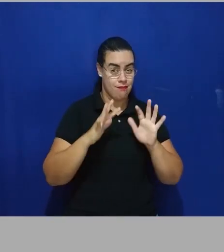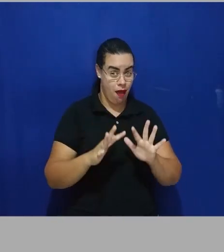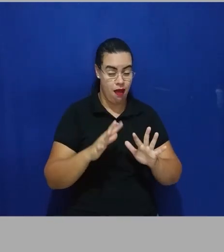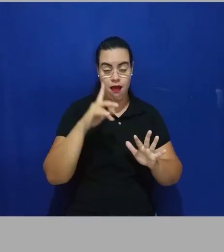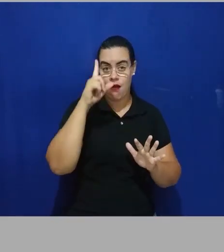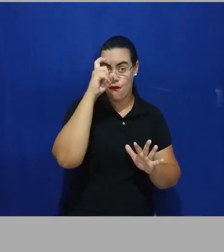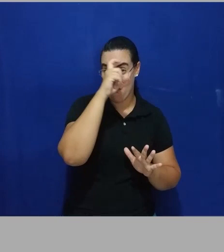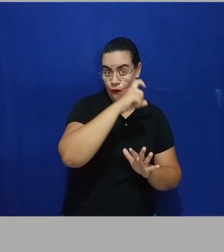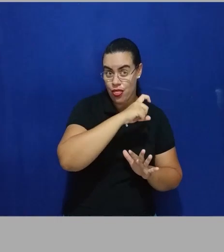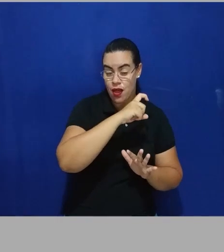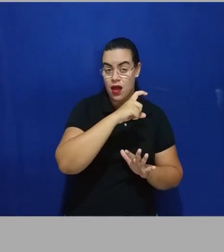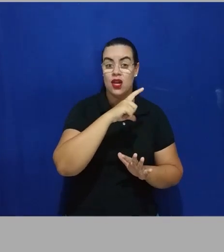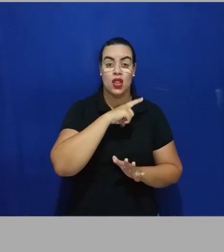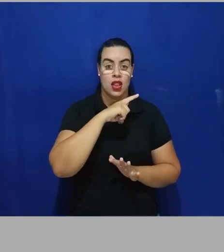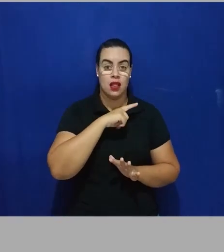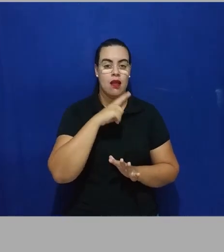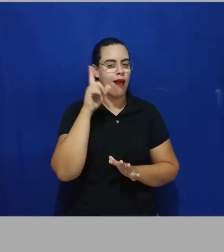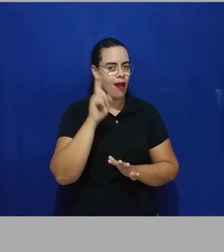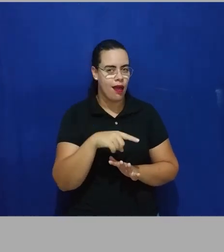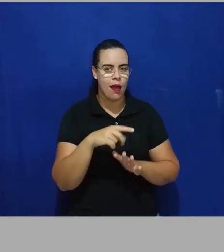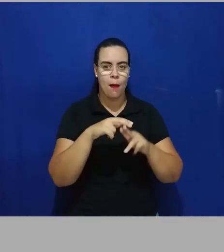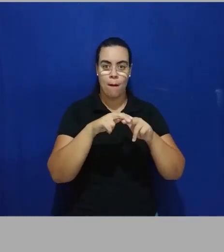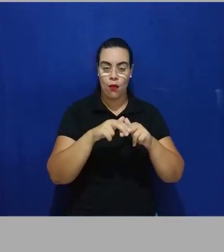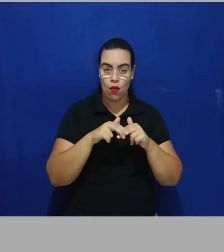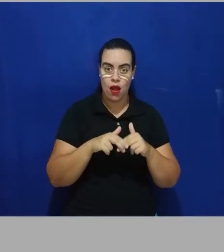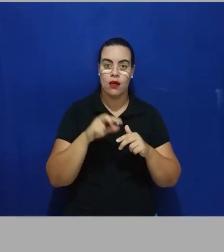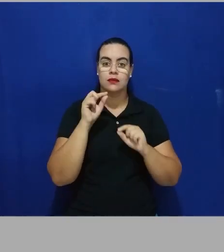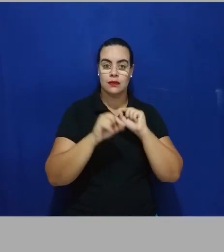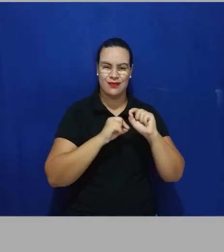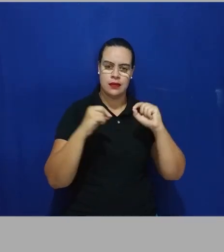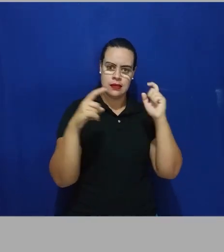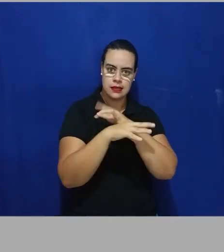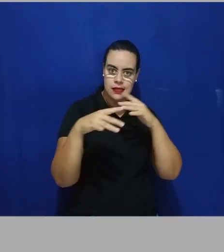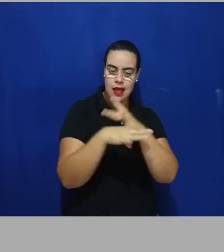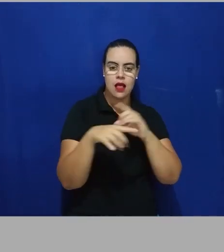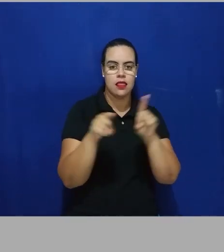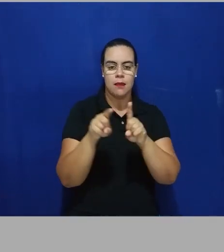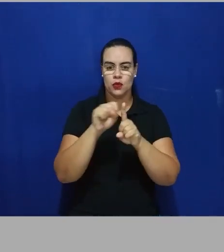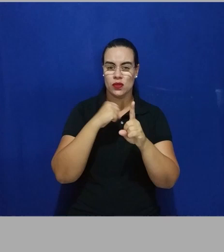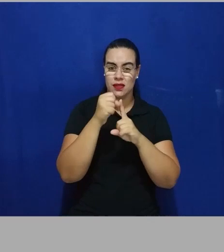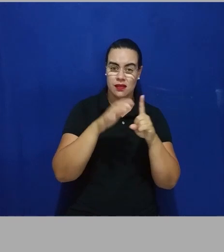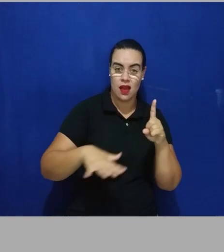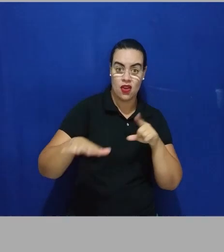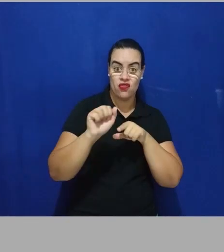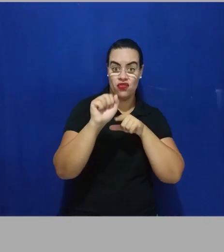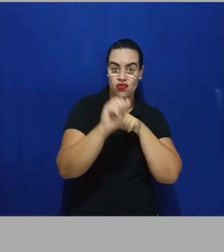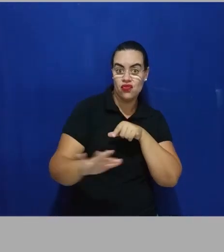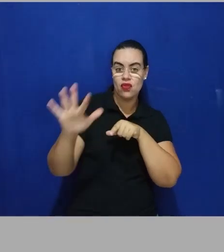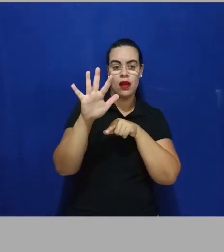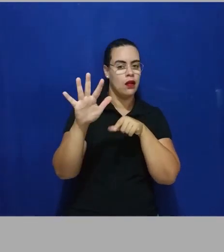apresenta exatamente porque as cidades e a sociedade como um todo não está